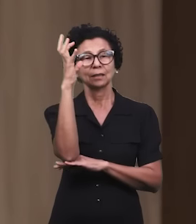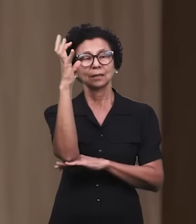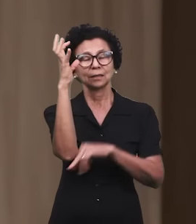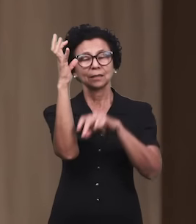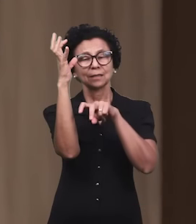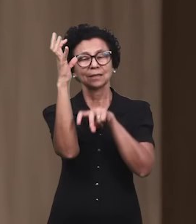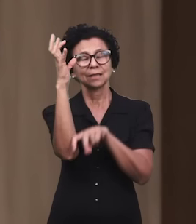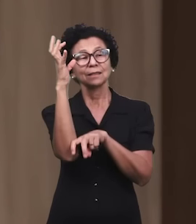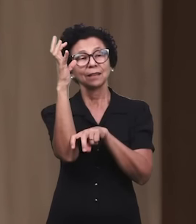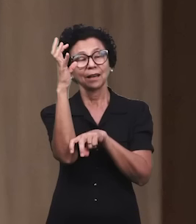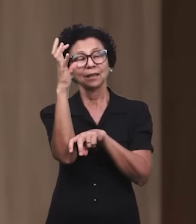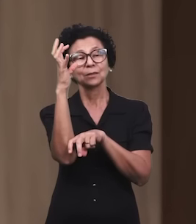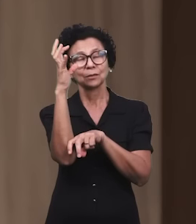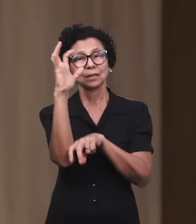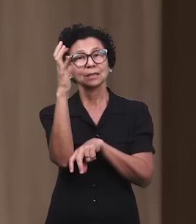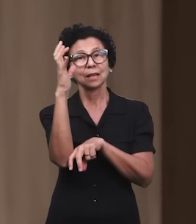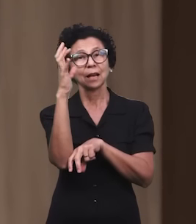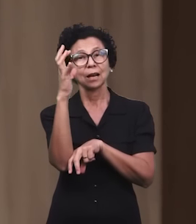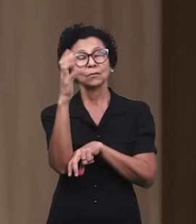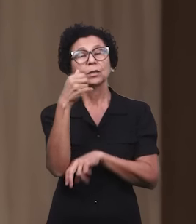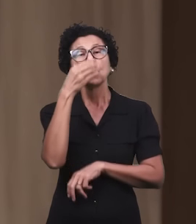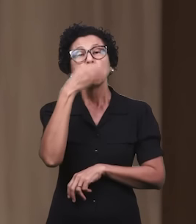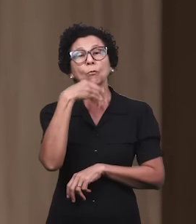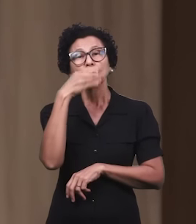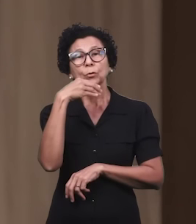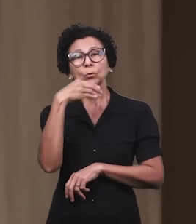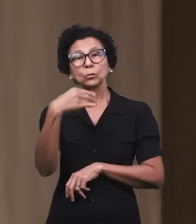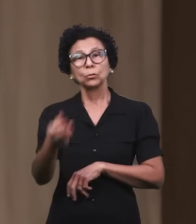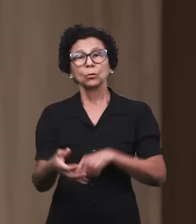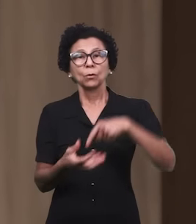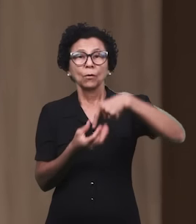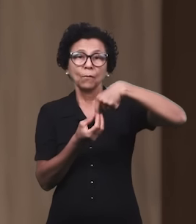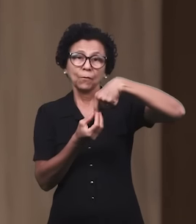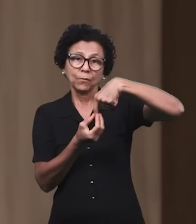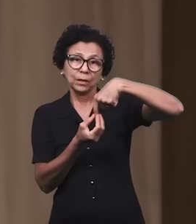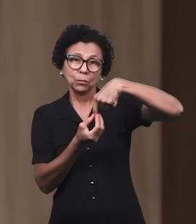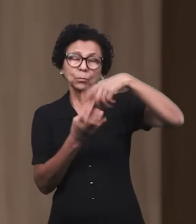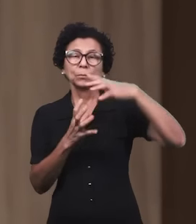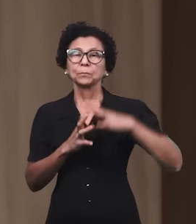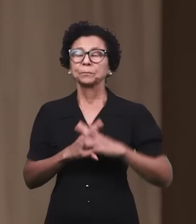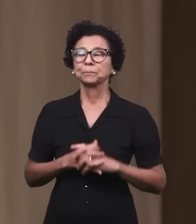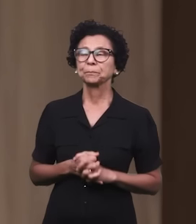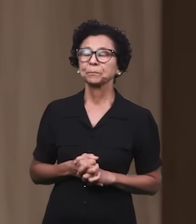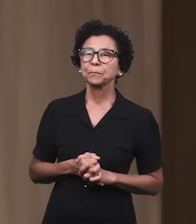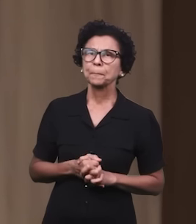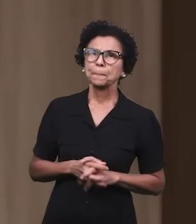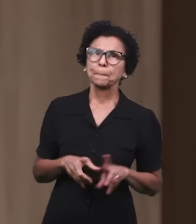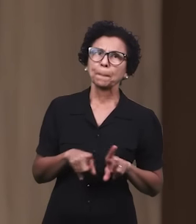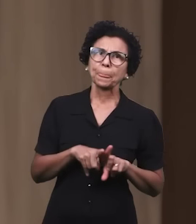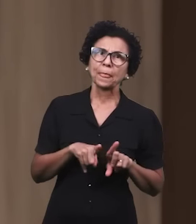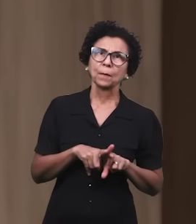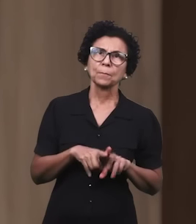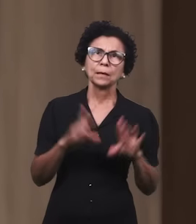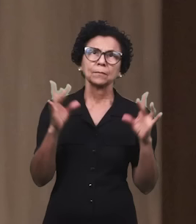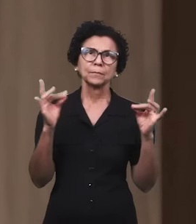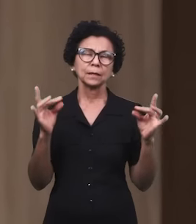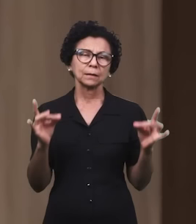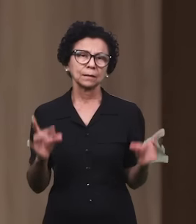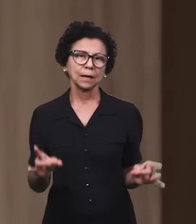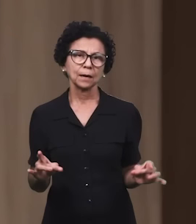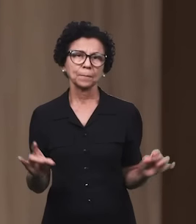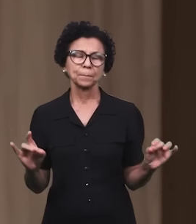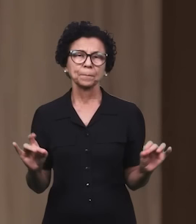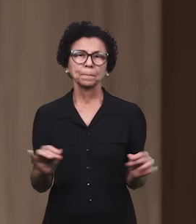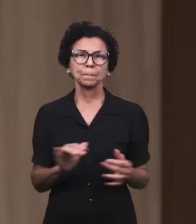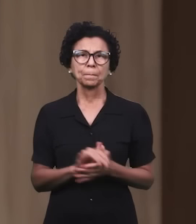debaixo da figueira, né? Ele fala também alguma coisa como lavar as